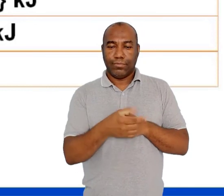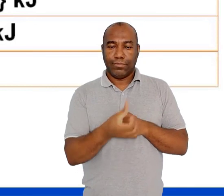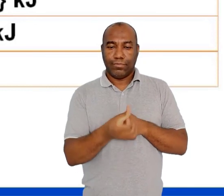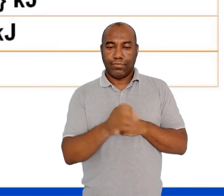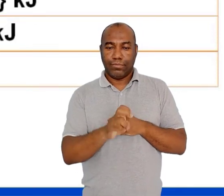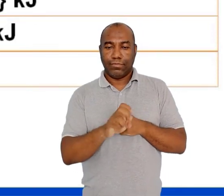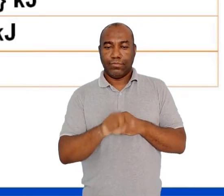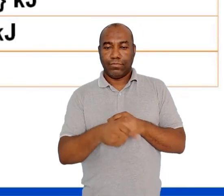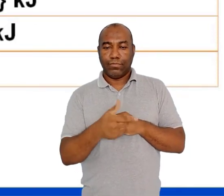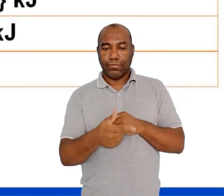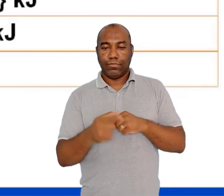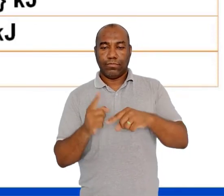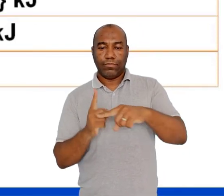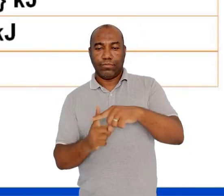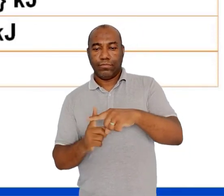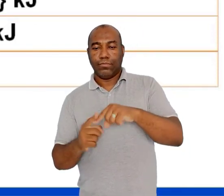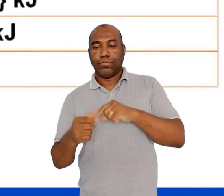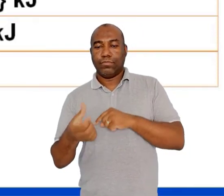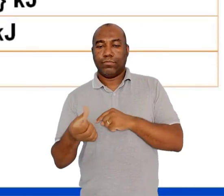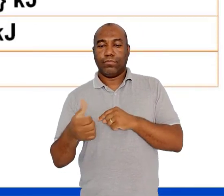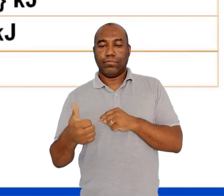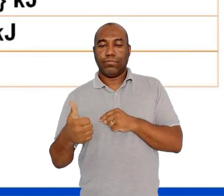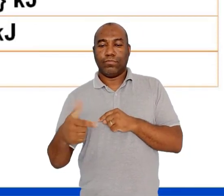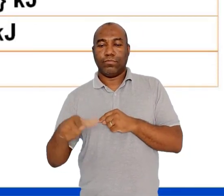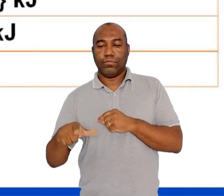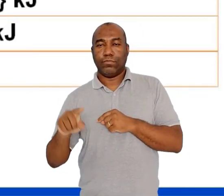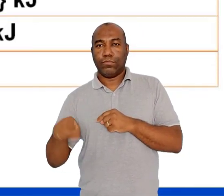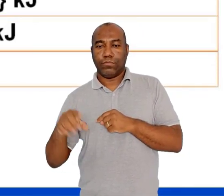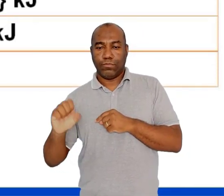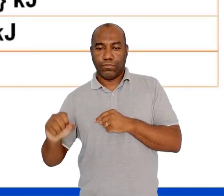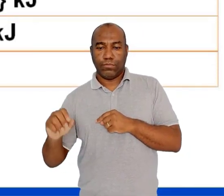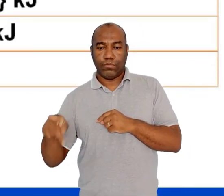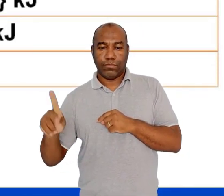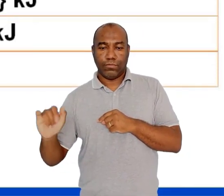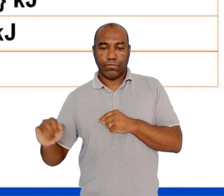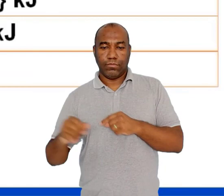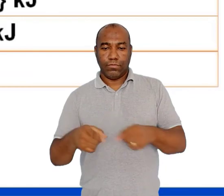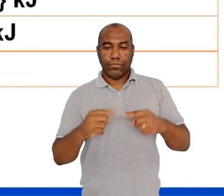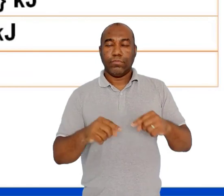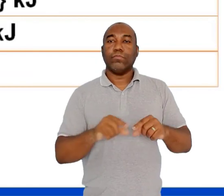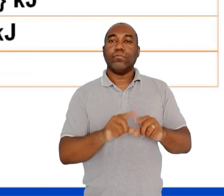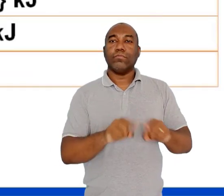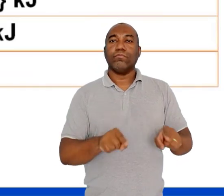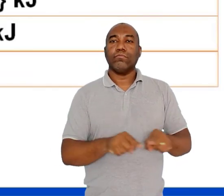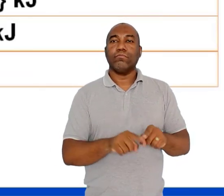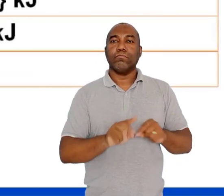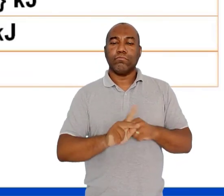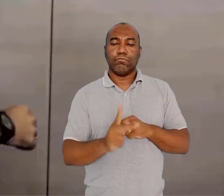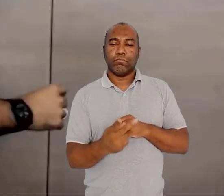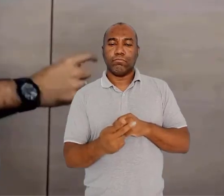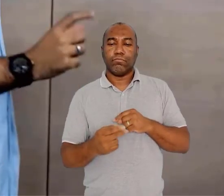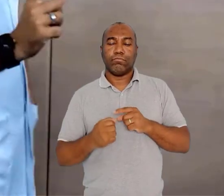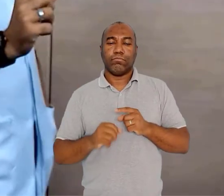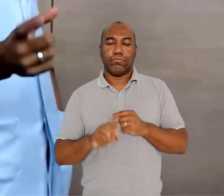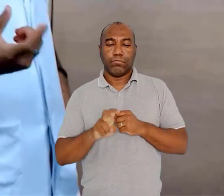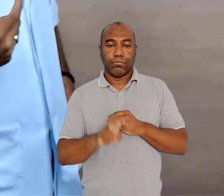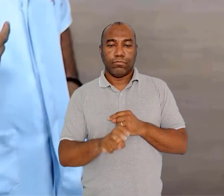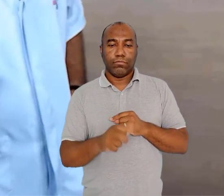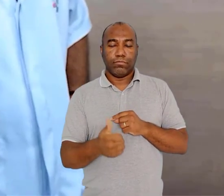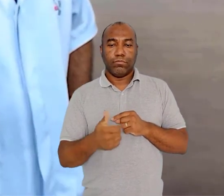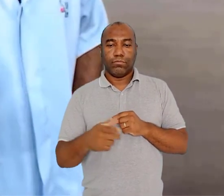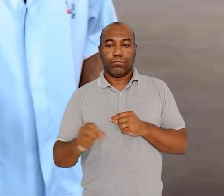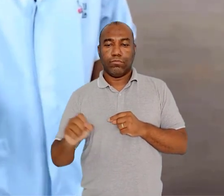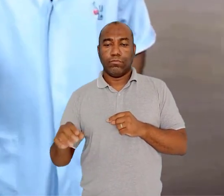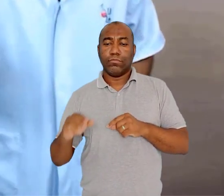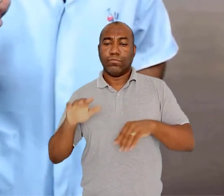eu marcaria a letra... C, que ele quer um valor aproximado. Professor, então os exercícios assim, pode dar um valor um pouquinho para frente, um